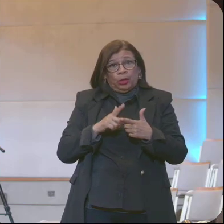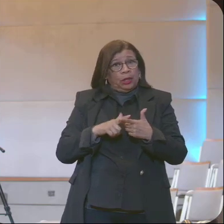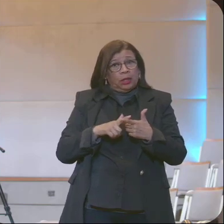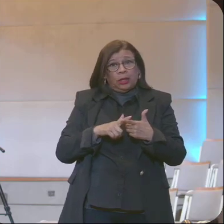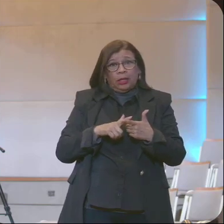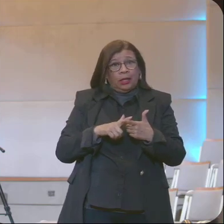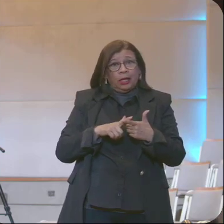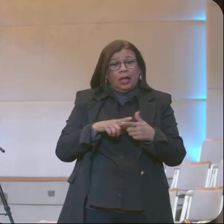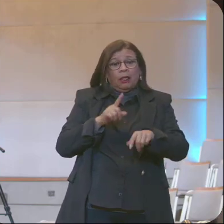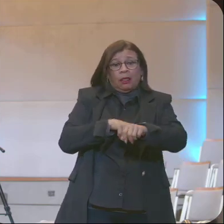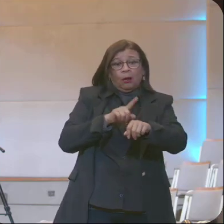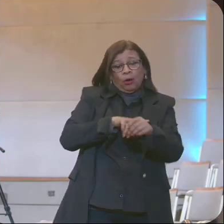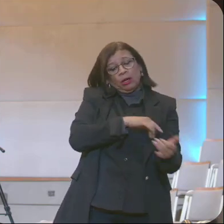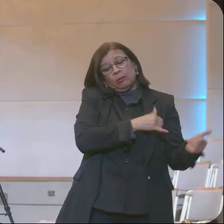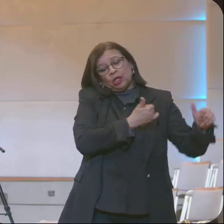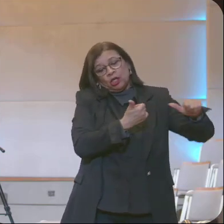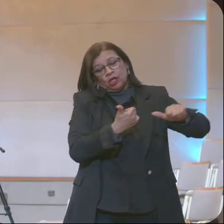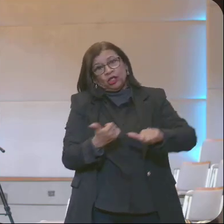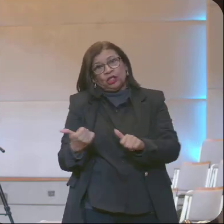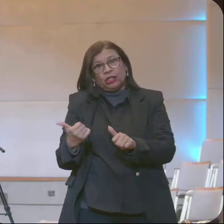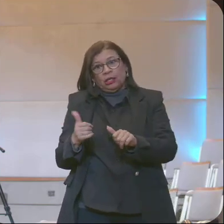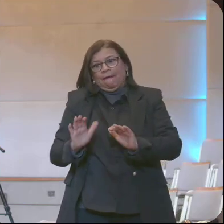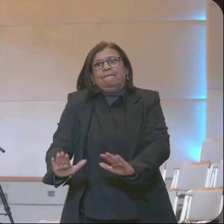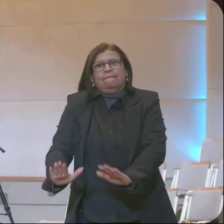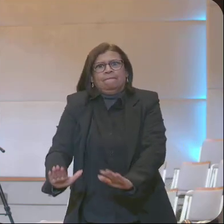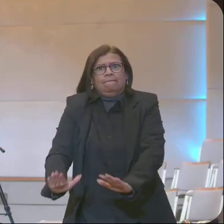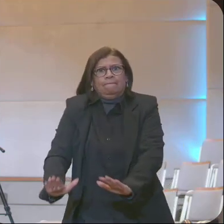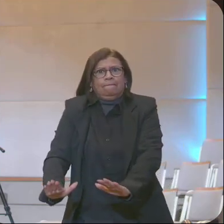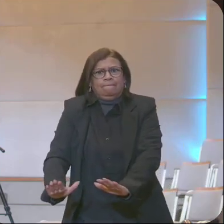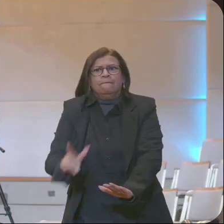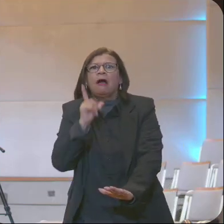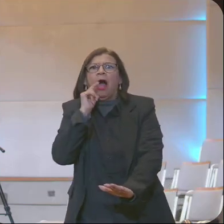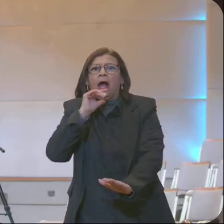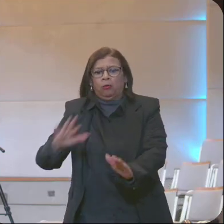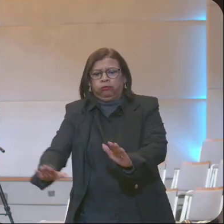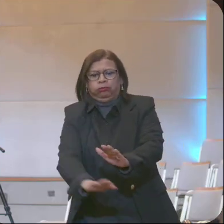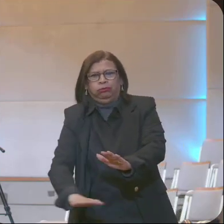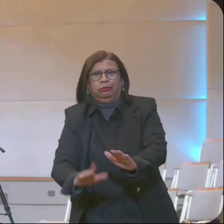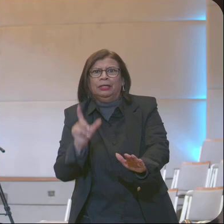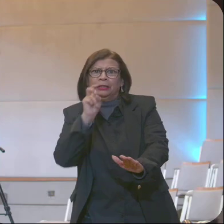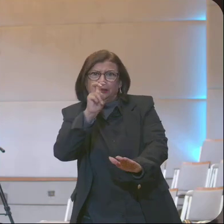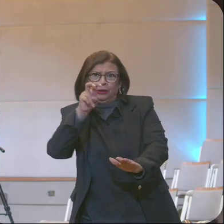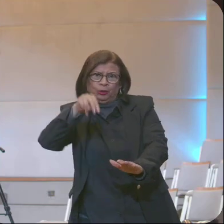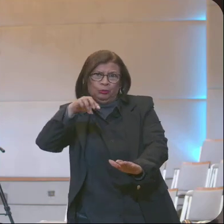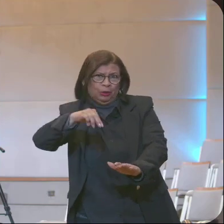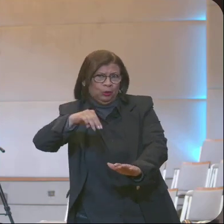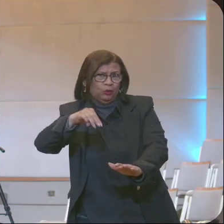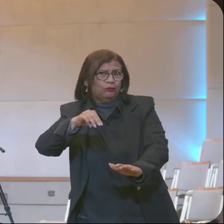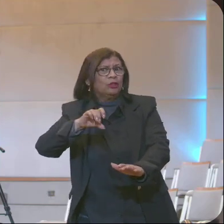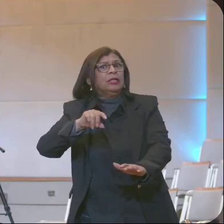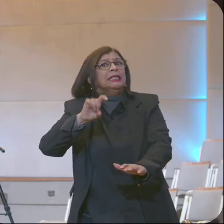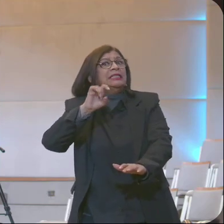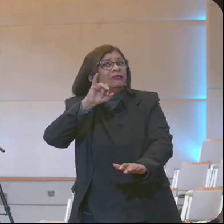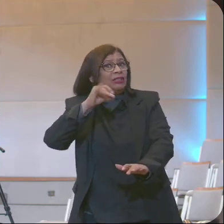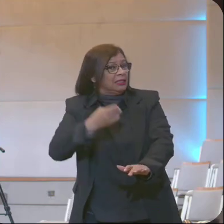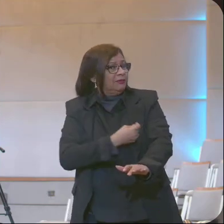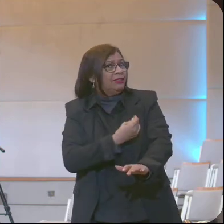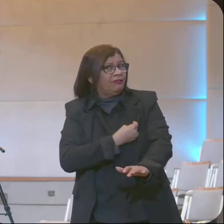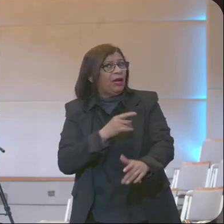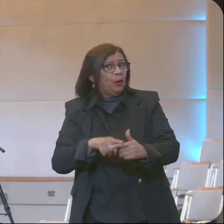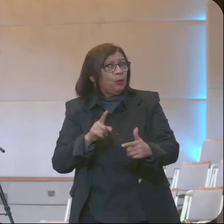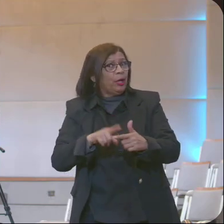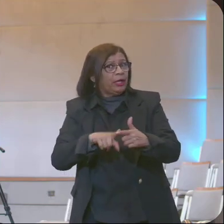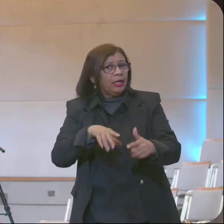de emergir, eu seguro lá embaixo 5 minutos, tá? Se você sobreviver, porque você tem uma